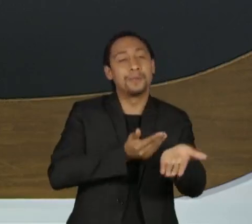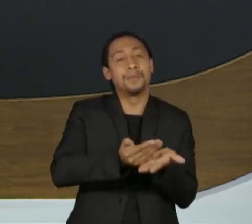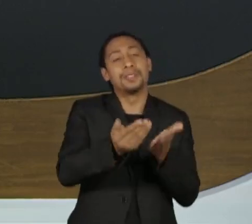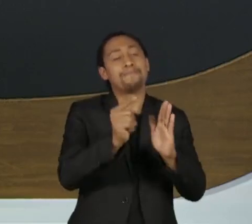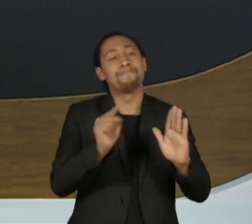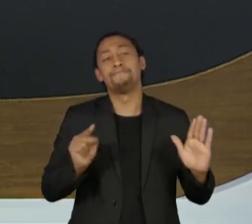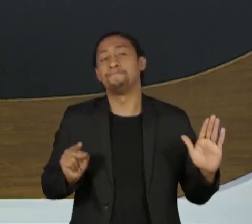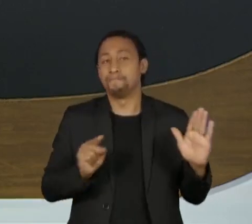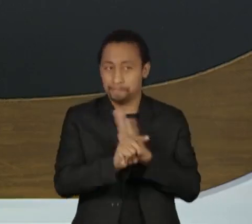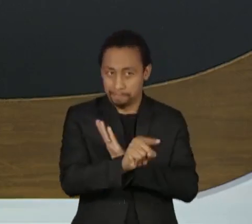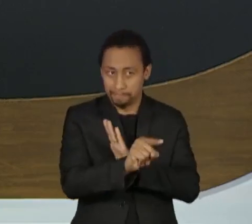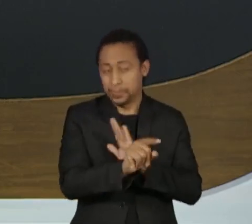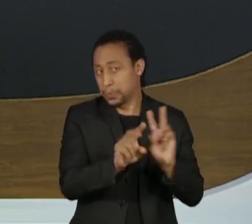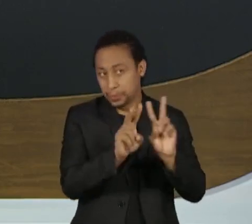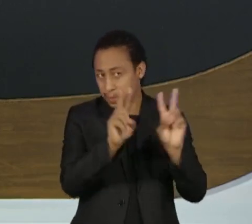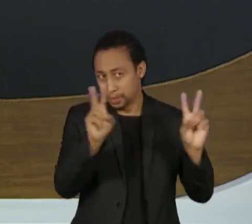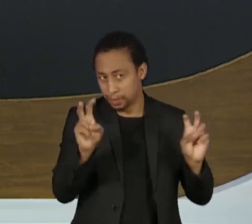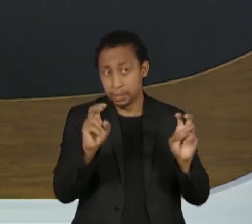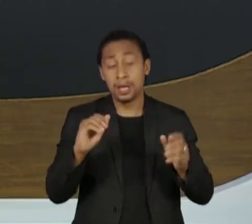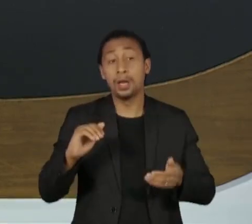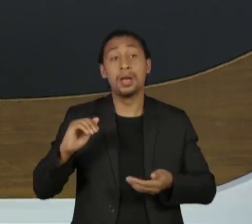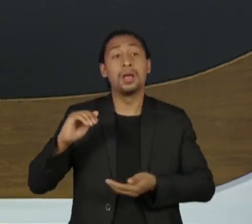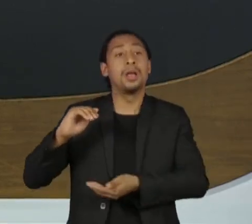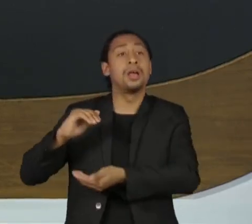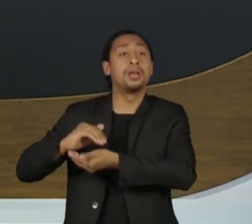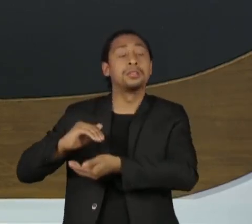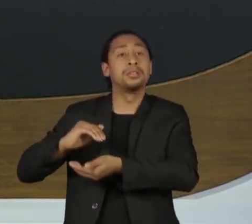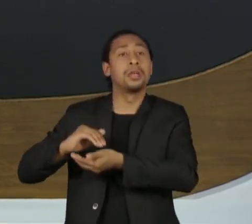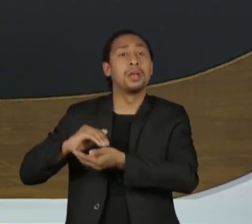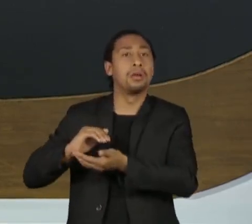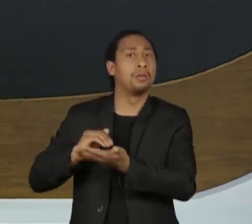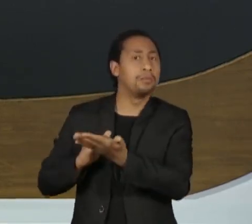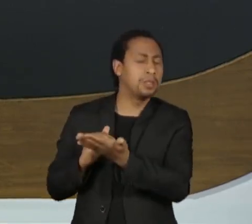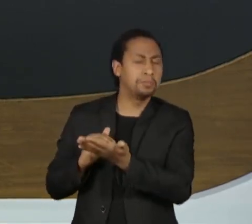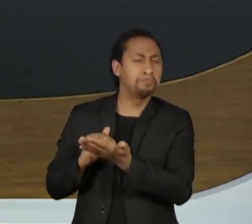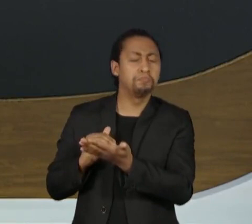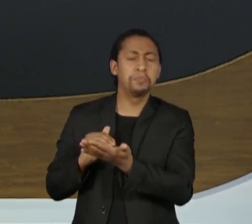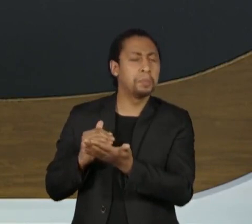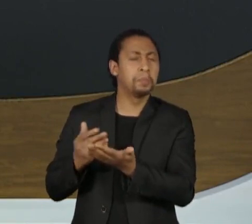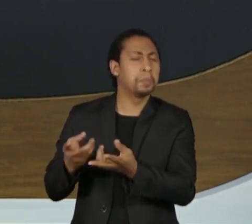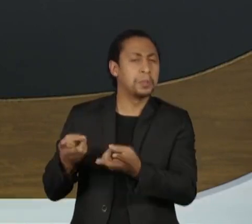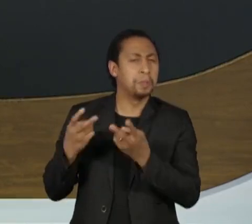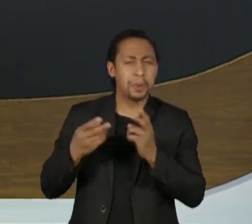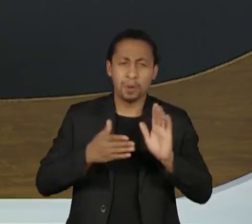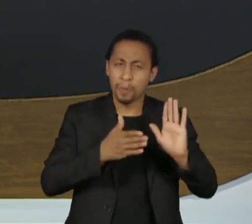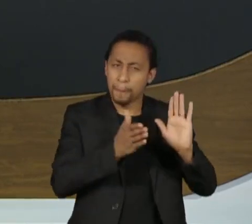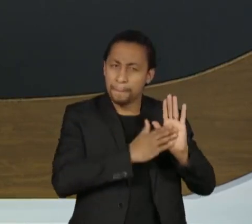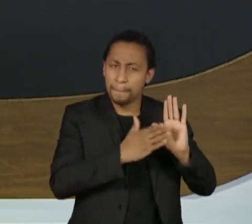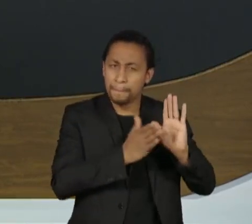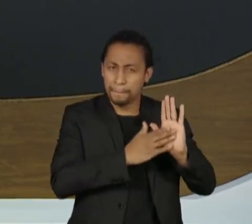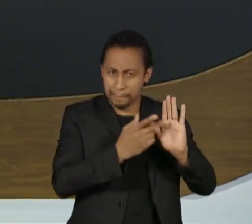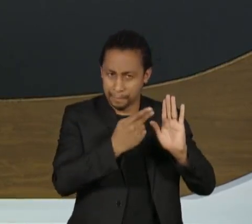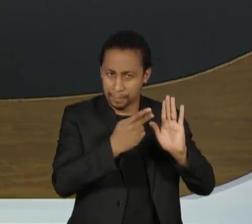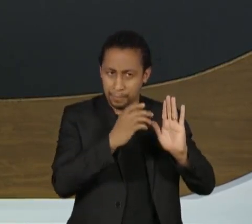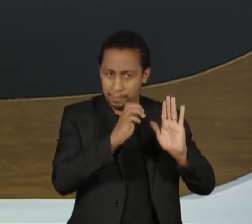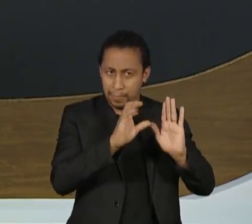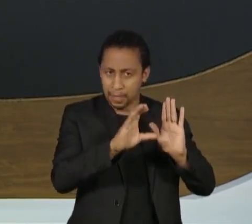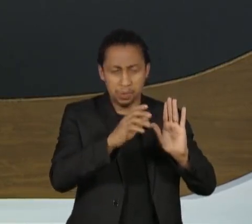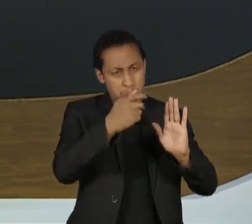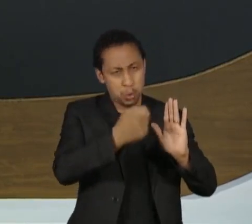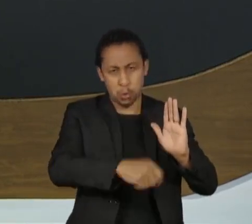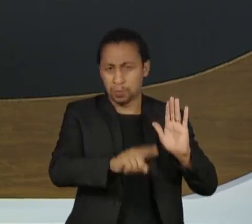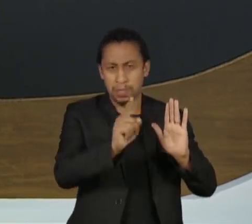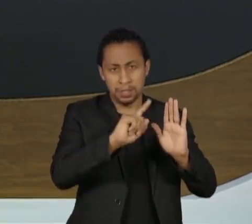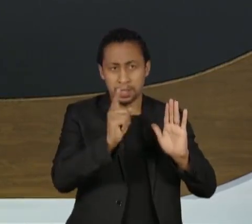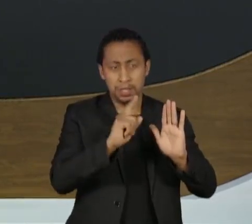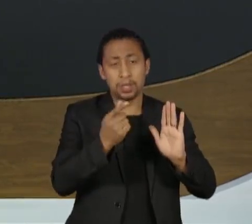Numa tacada só, o STF entendeu que não é preciso uma PEC, que as despesas com o Bolsa Família